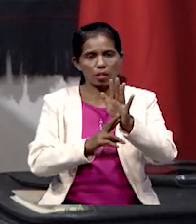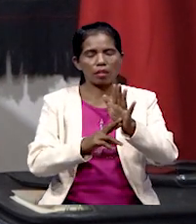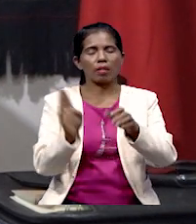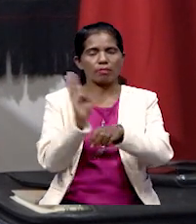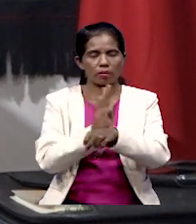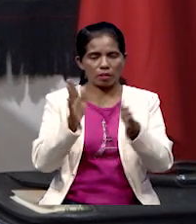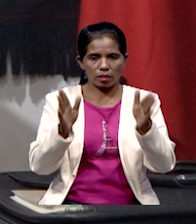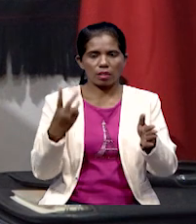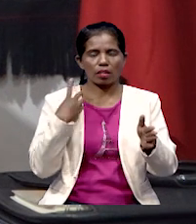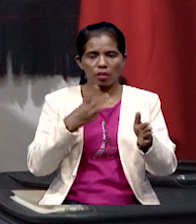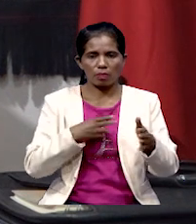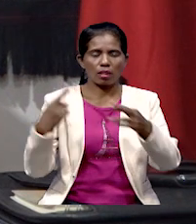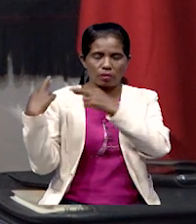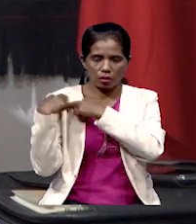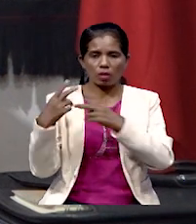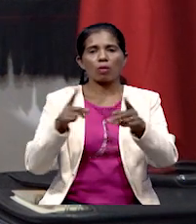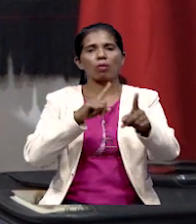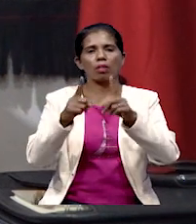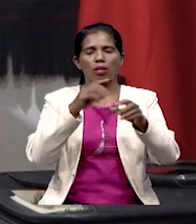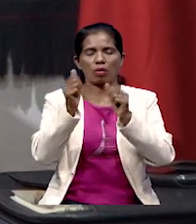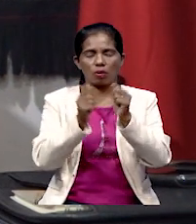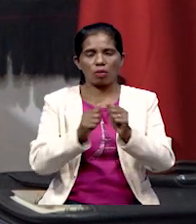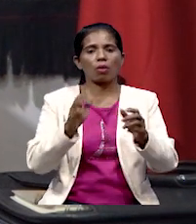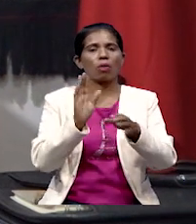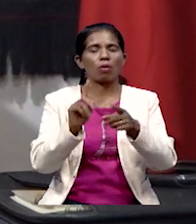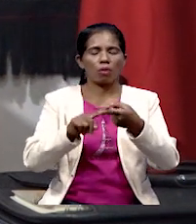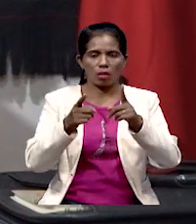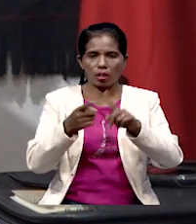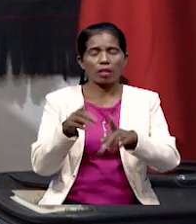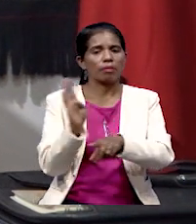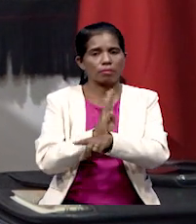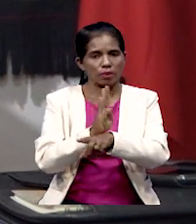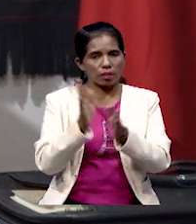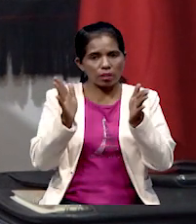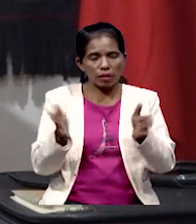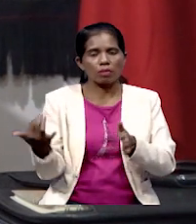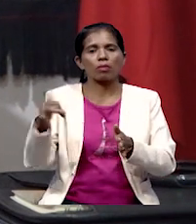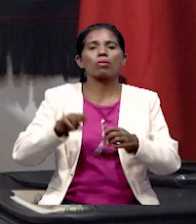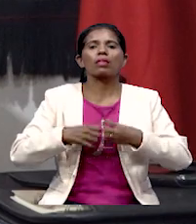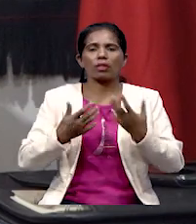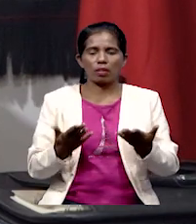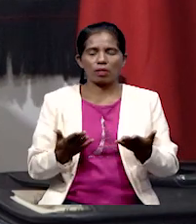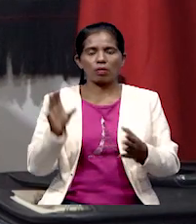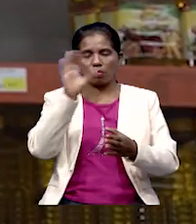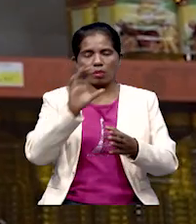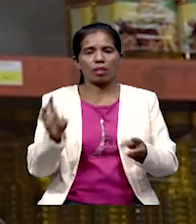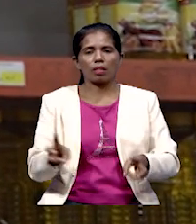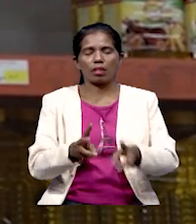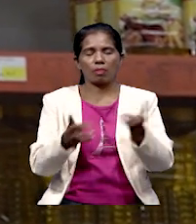todo, e a minha obrigação, colher os colegas empresários, se repartir, Hansa, que ele busca dar para se sane